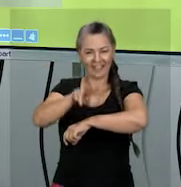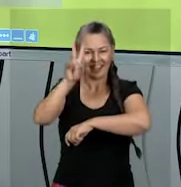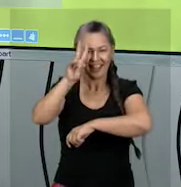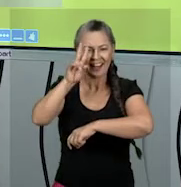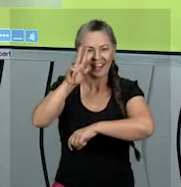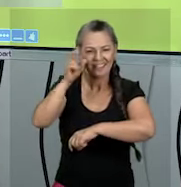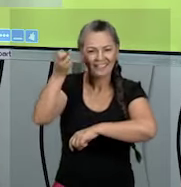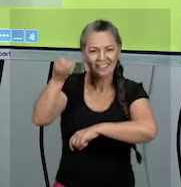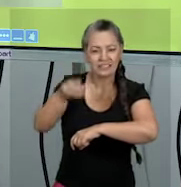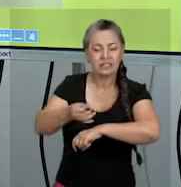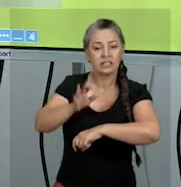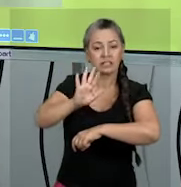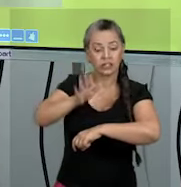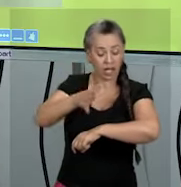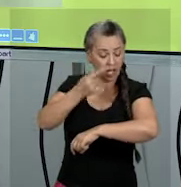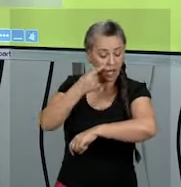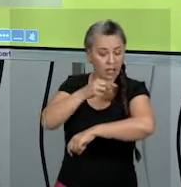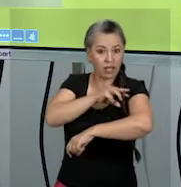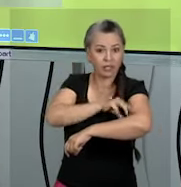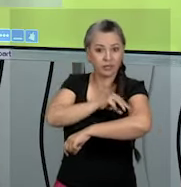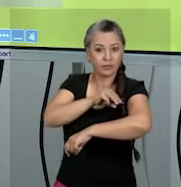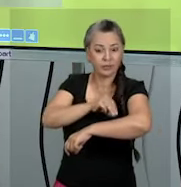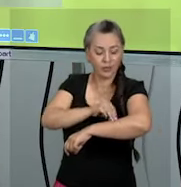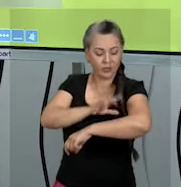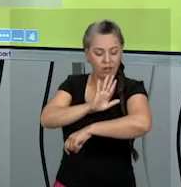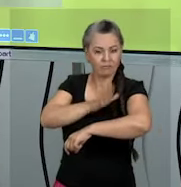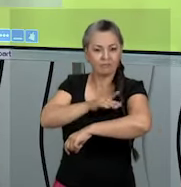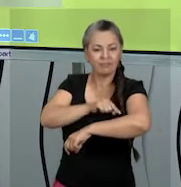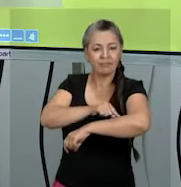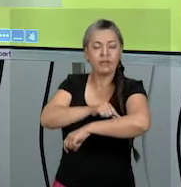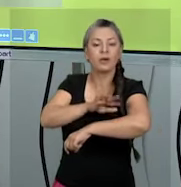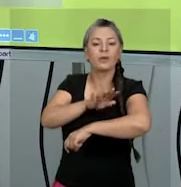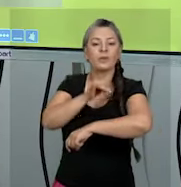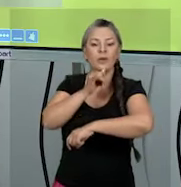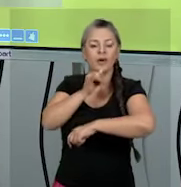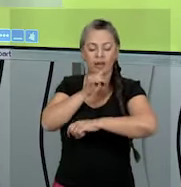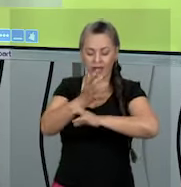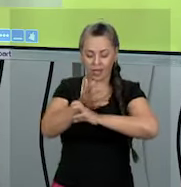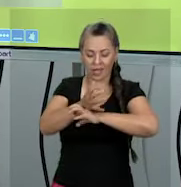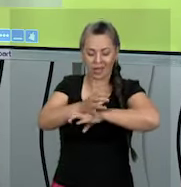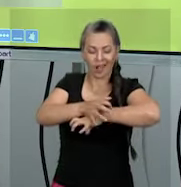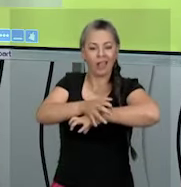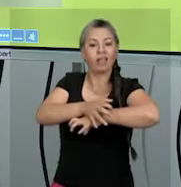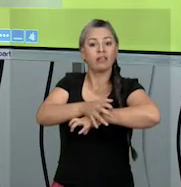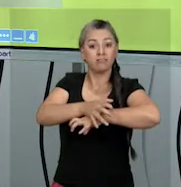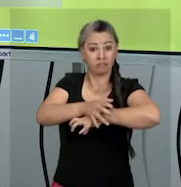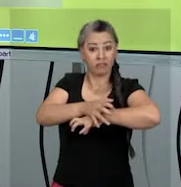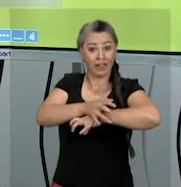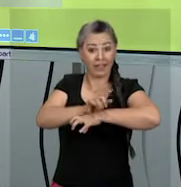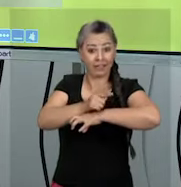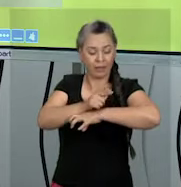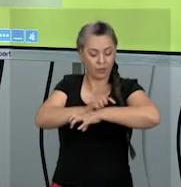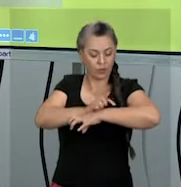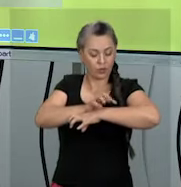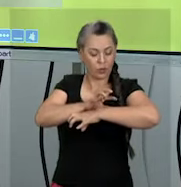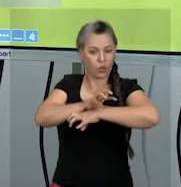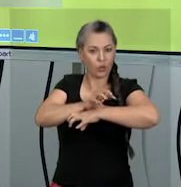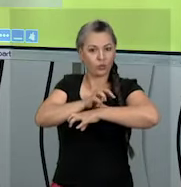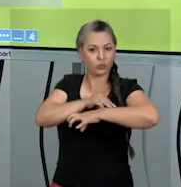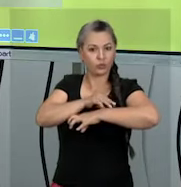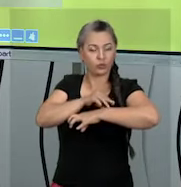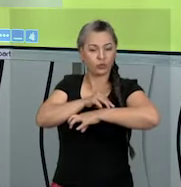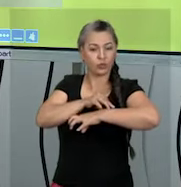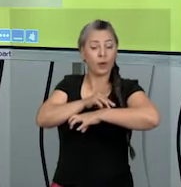músculo, o tecido muscular esquelético que está próximo do esqueleto, que ele vai ser coordenado por um